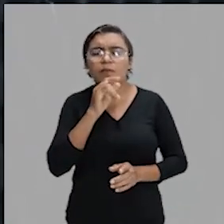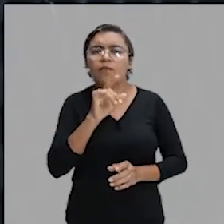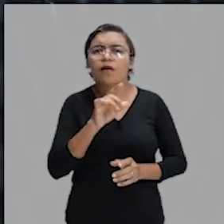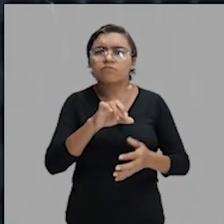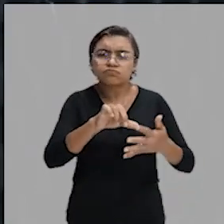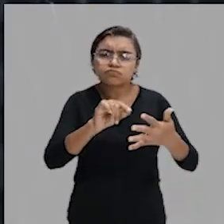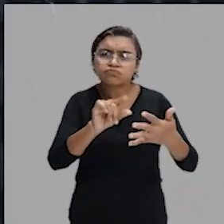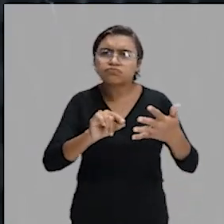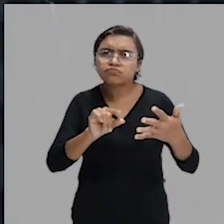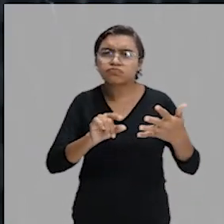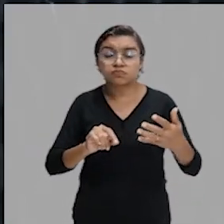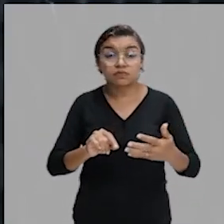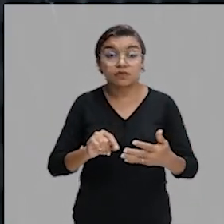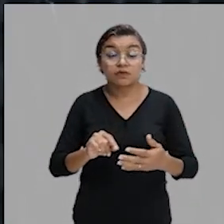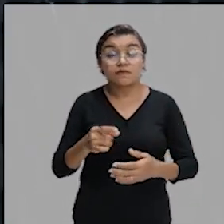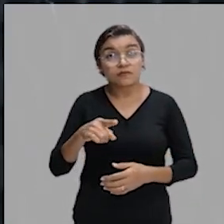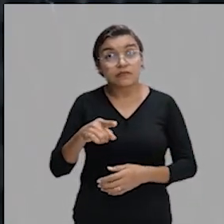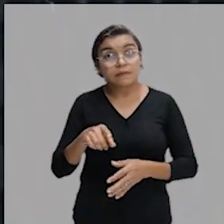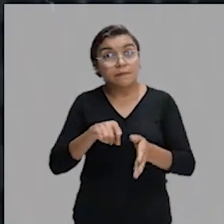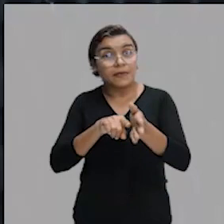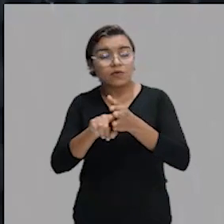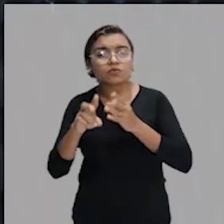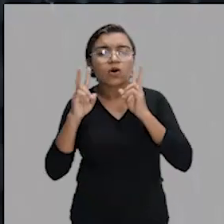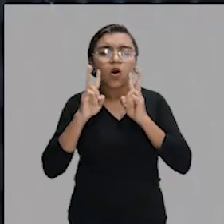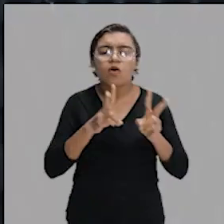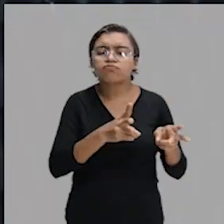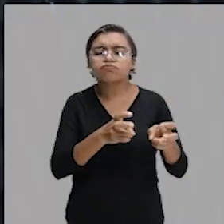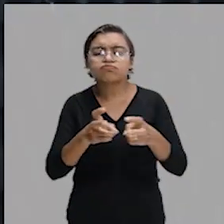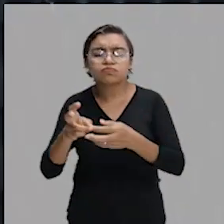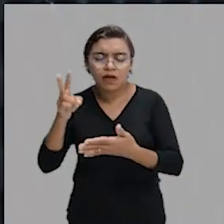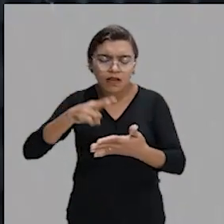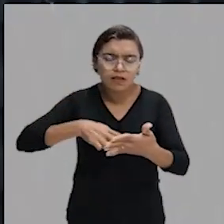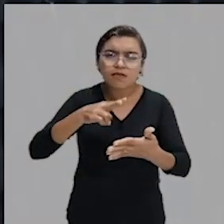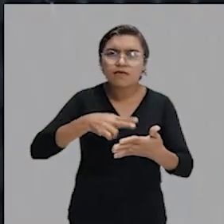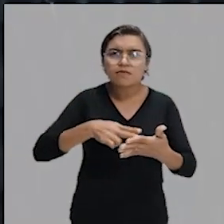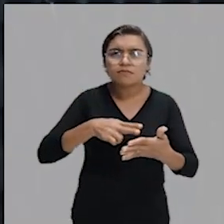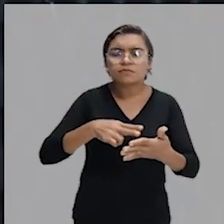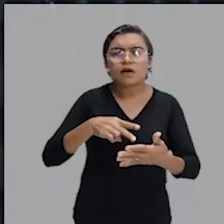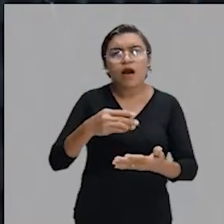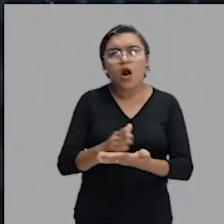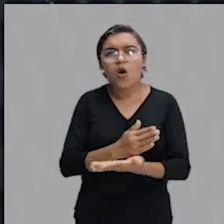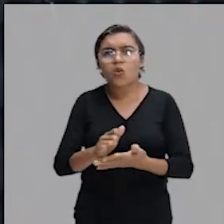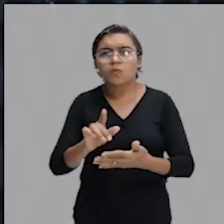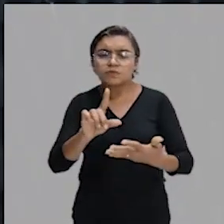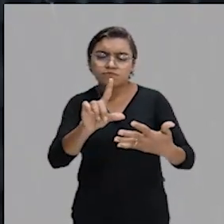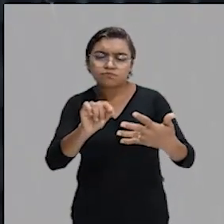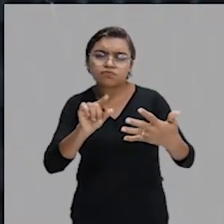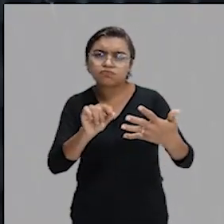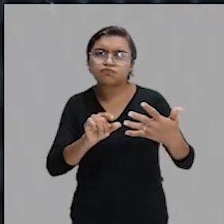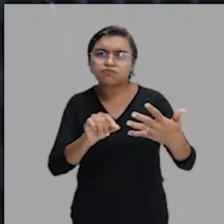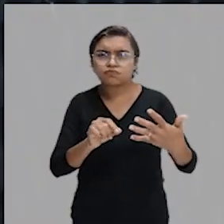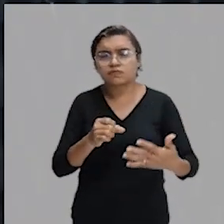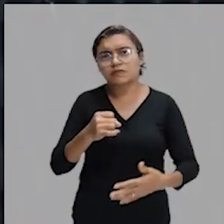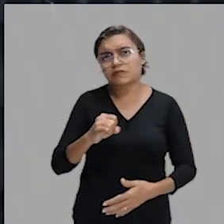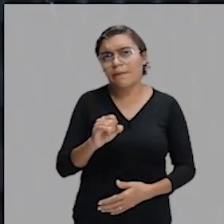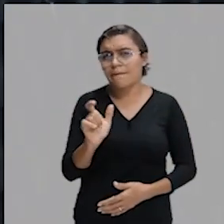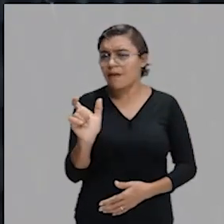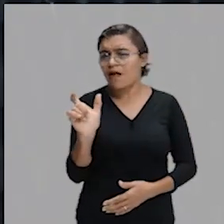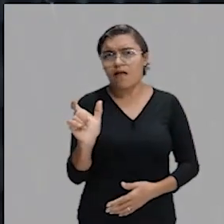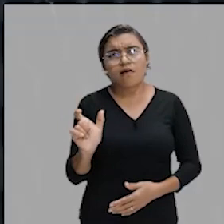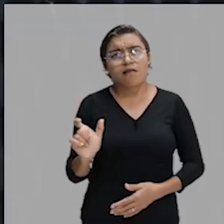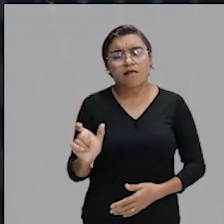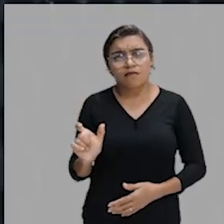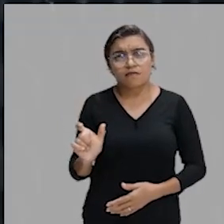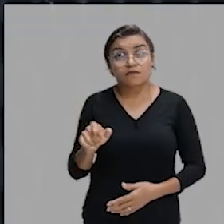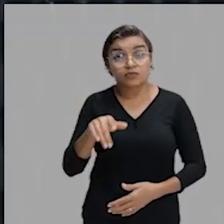bate. Quando você olha uma questão, dificilmente você não olha também algumas alternativas, principalmente se elas são bem curtinhas, são só palavras.